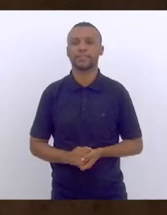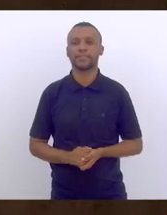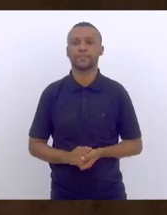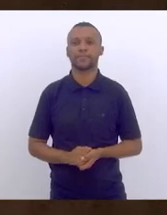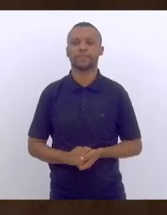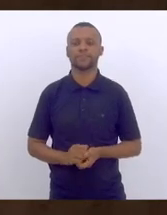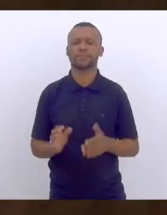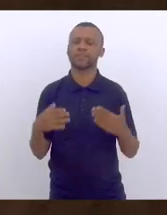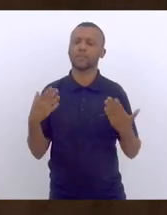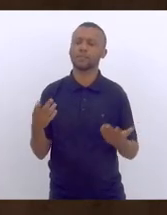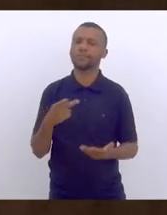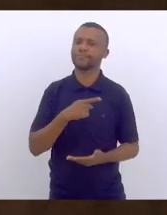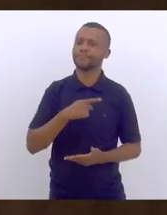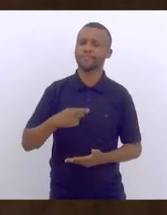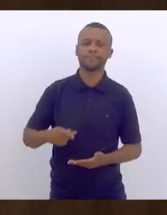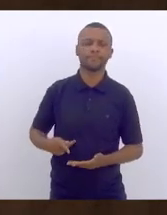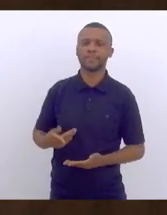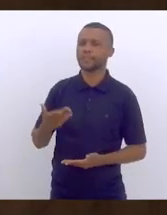Senhor presidente,